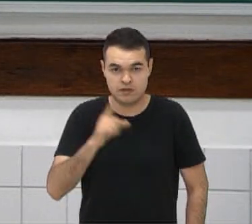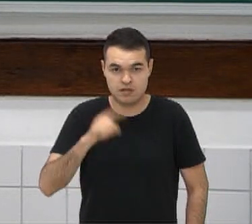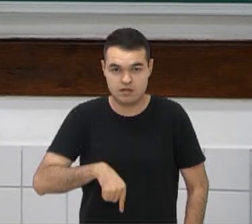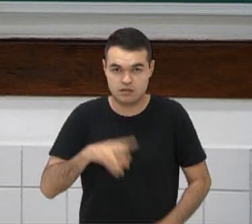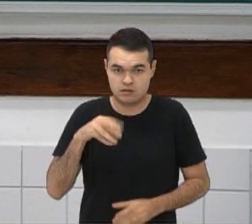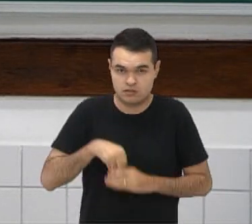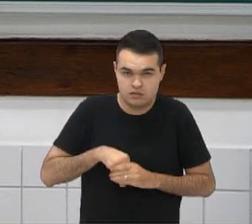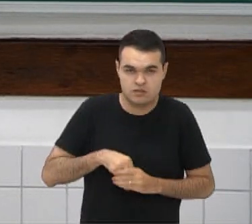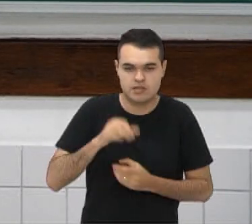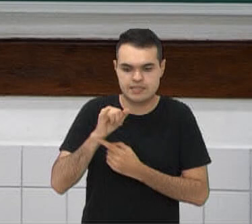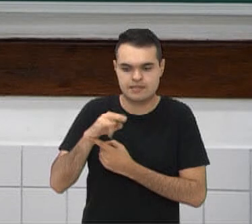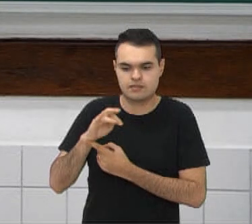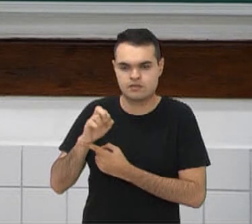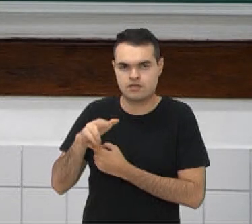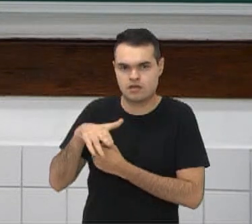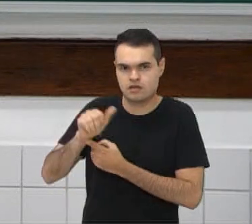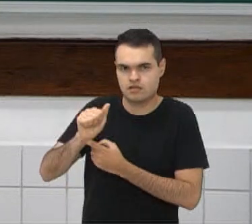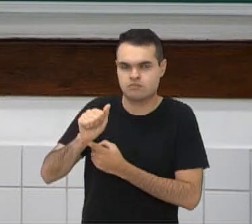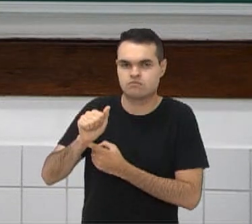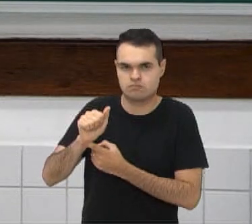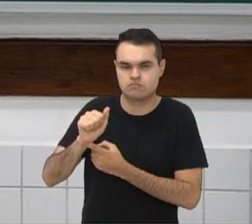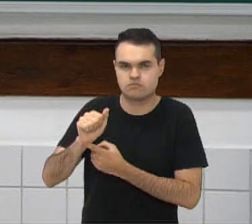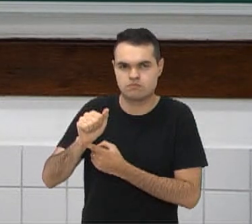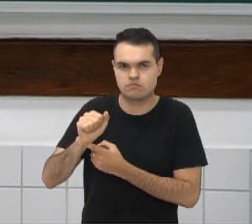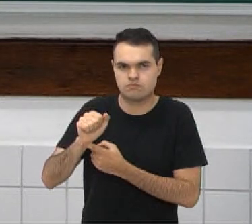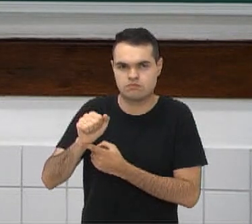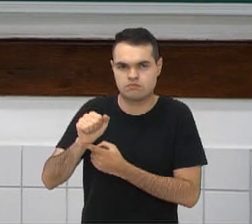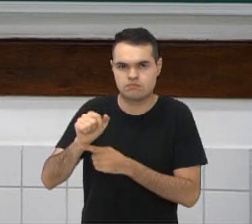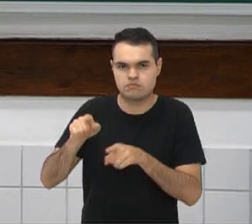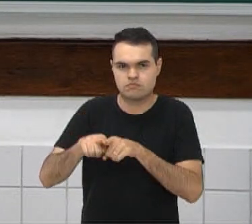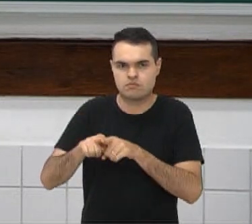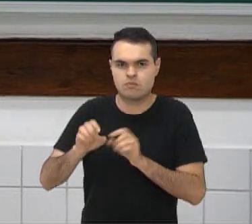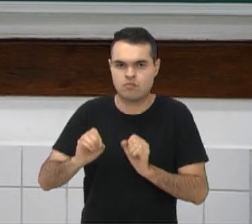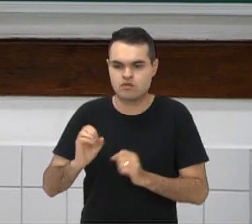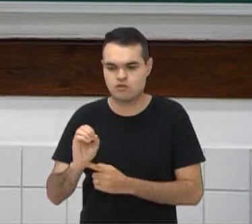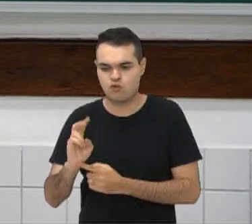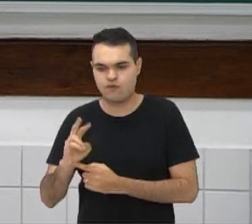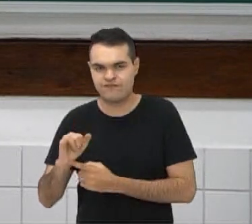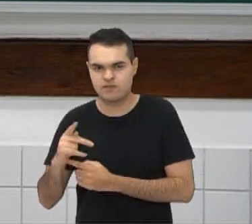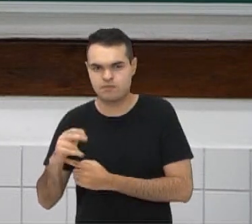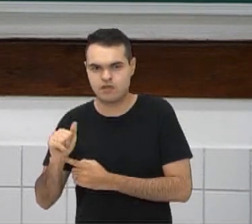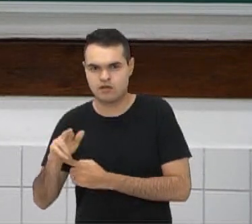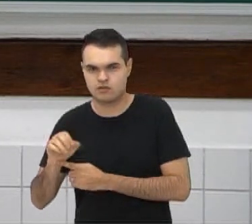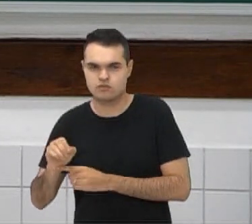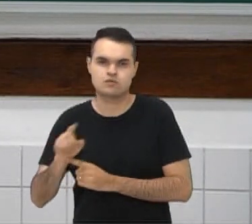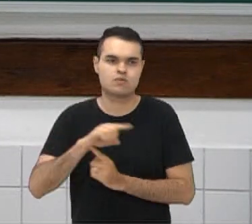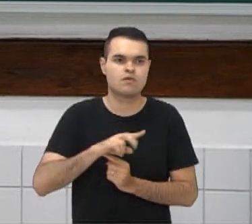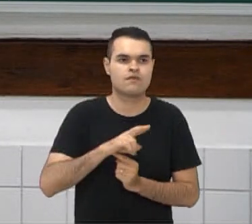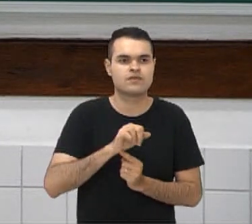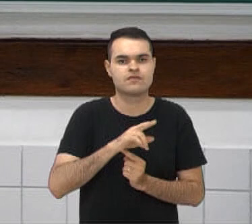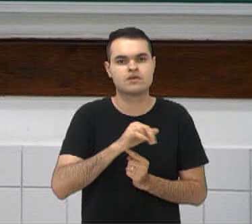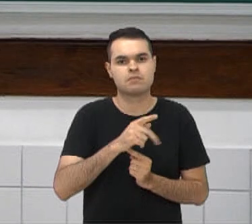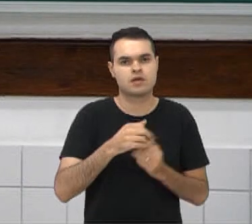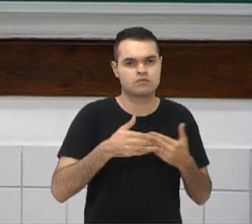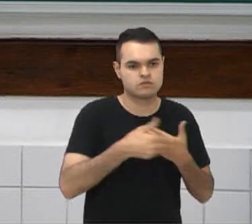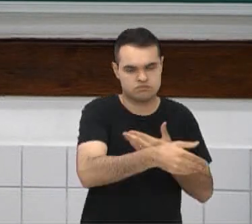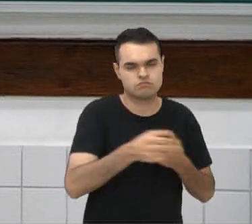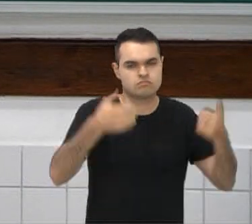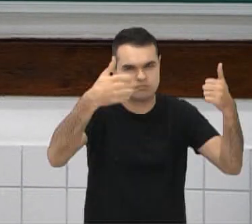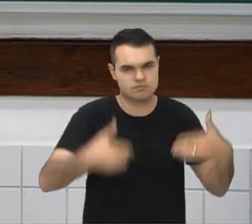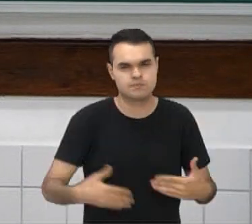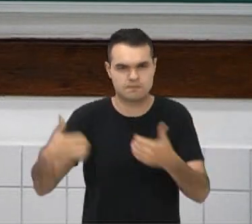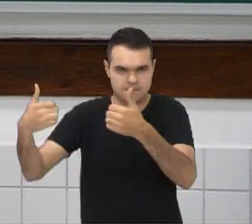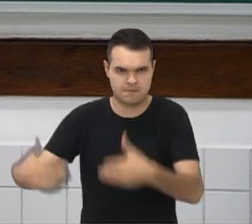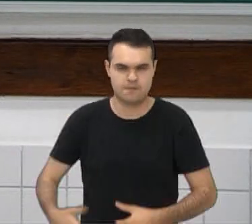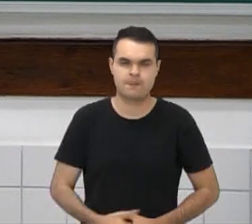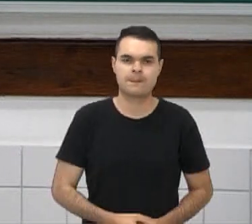tá? E também ela pode serem ovíparos ou vivíparos, como a gente vai abordar mais para frente aí, tudo bem?